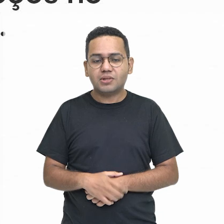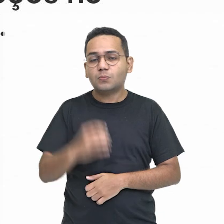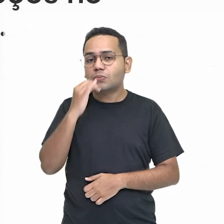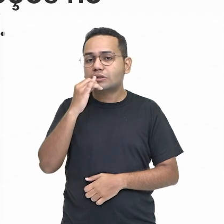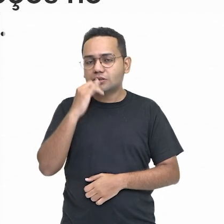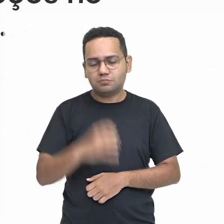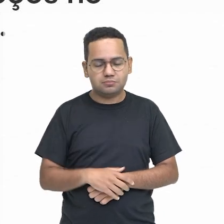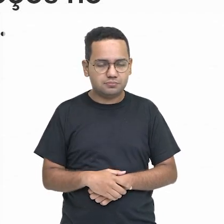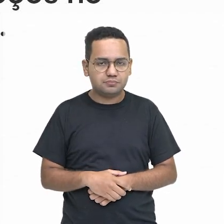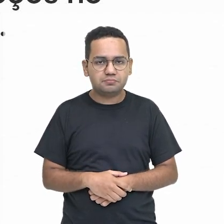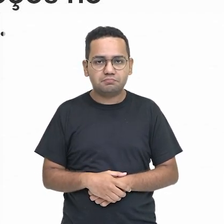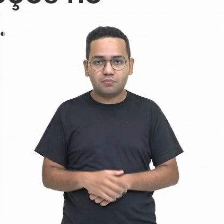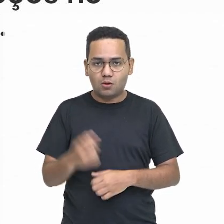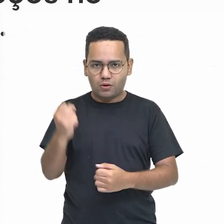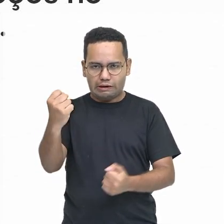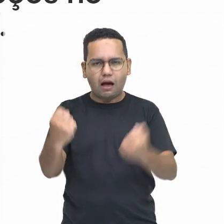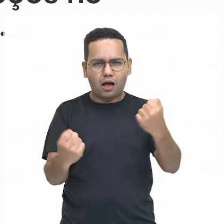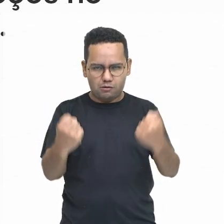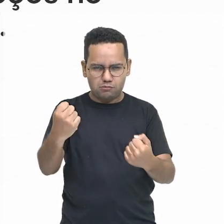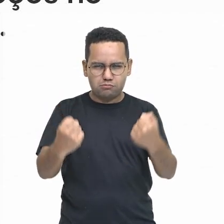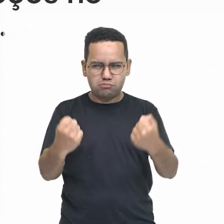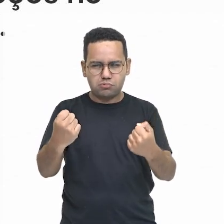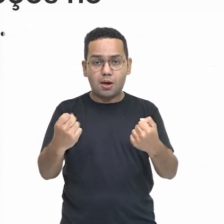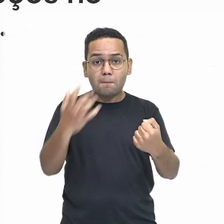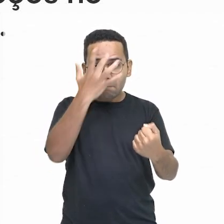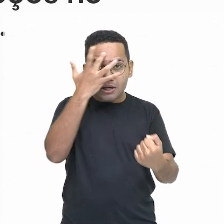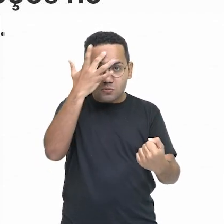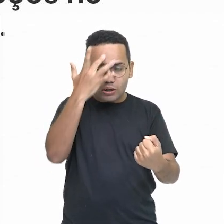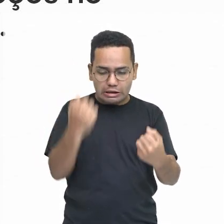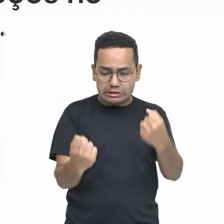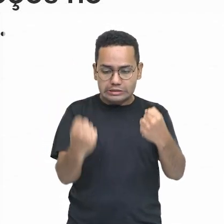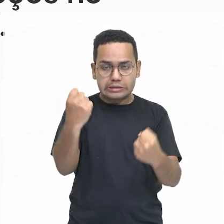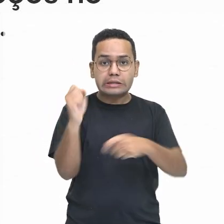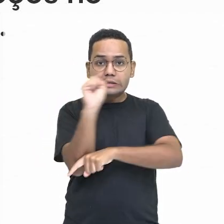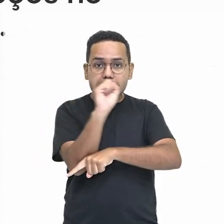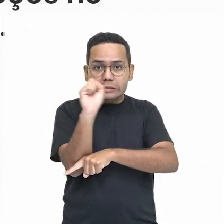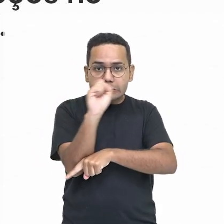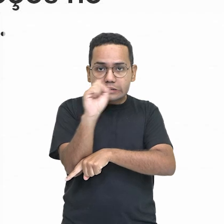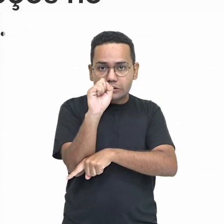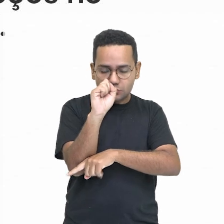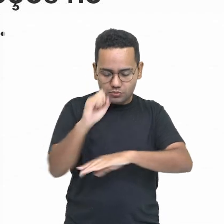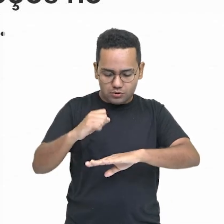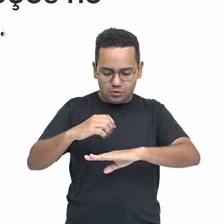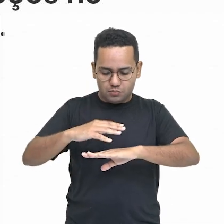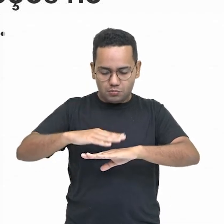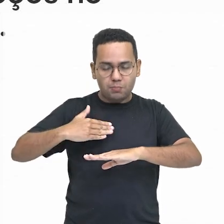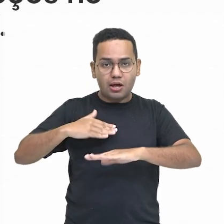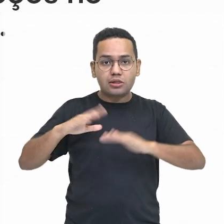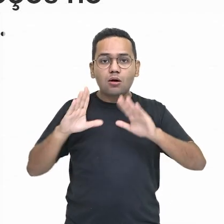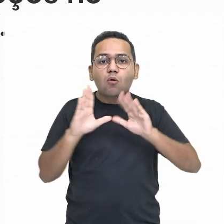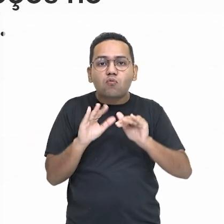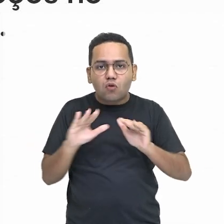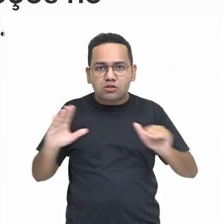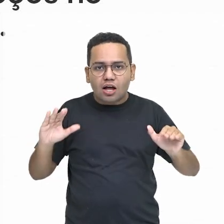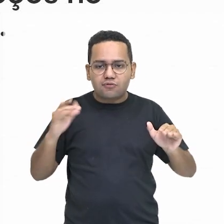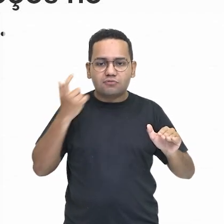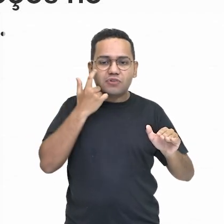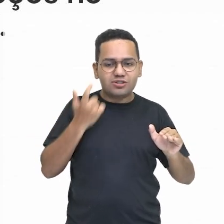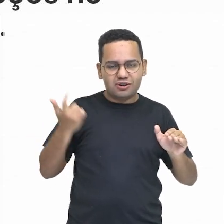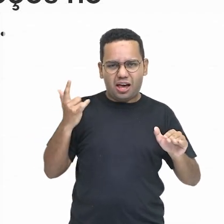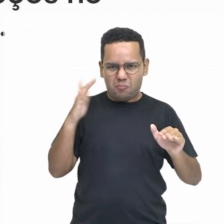um automóvel, eu tenho a aplicabilidade das leis de Newton. Você tem